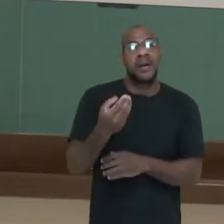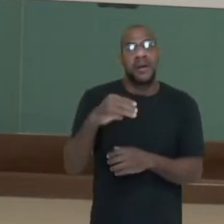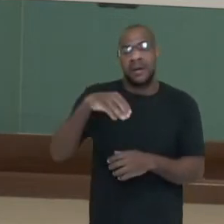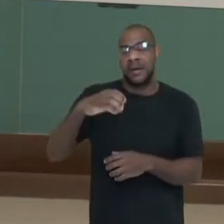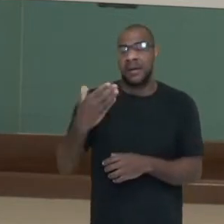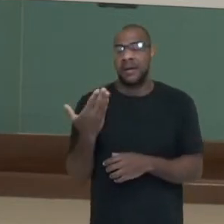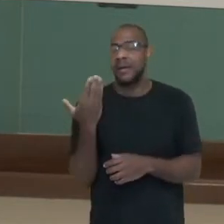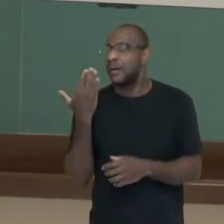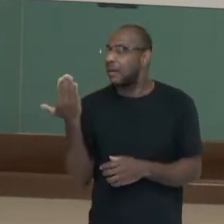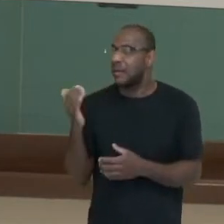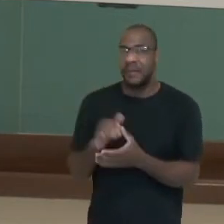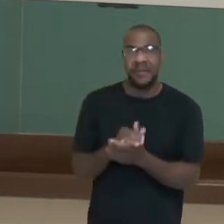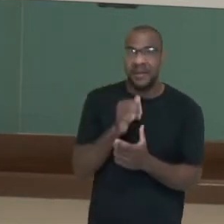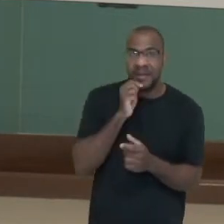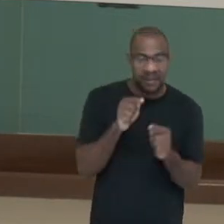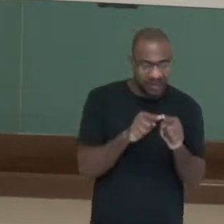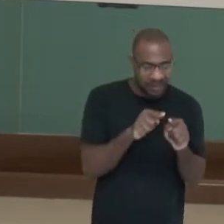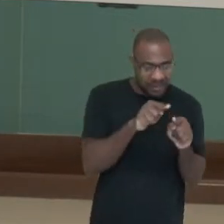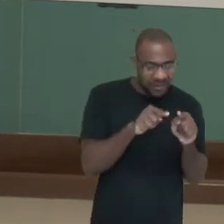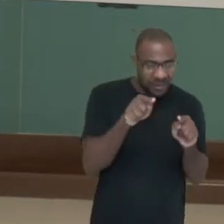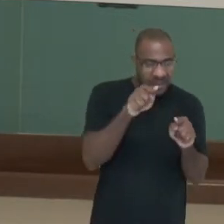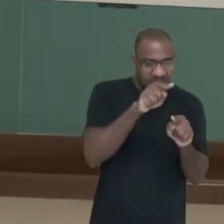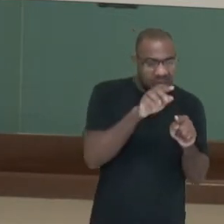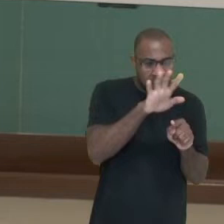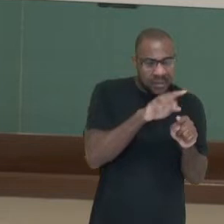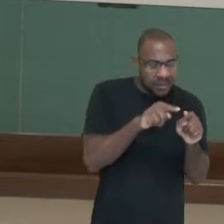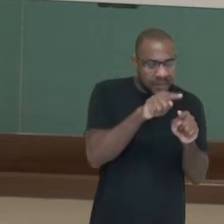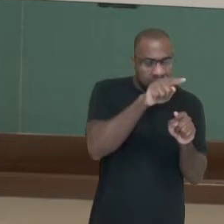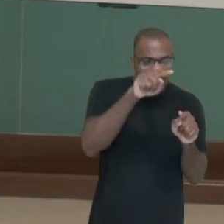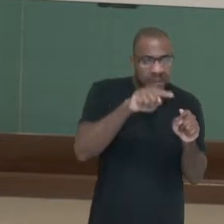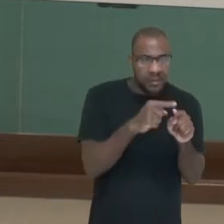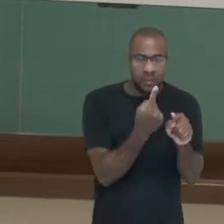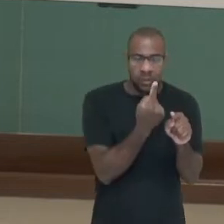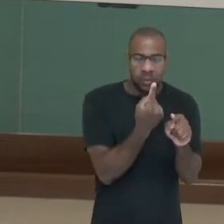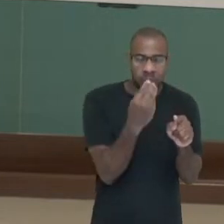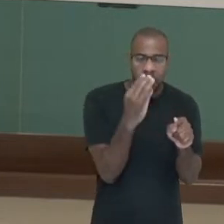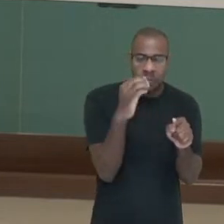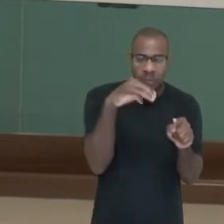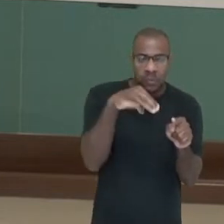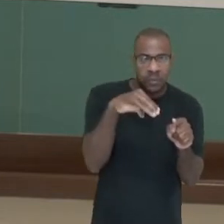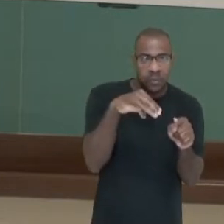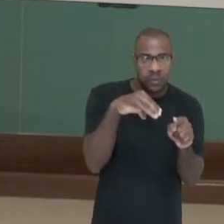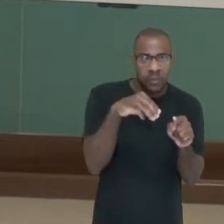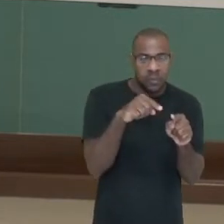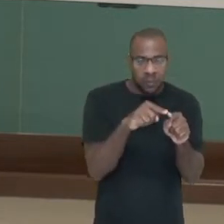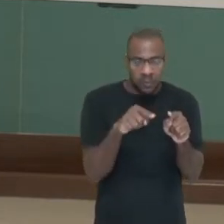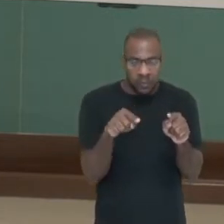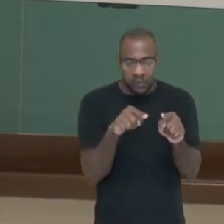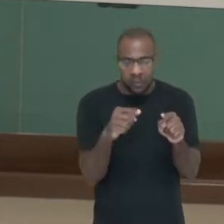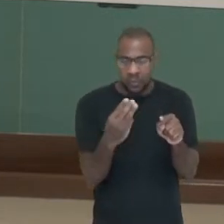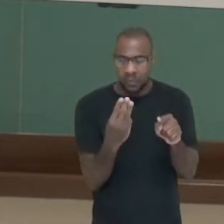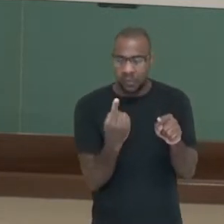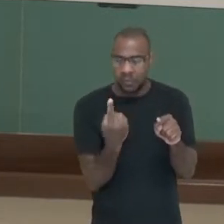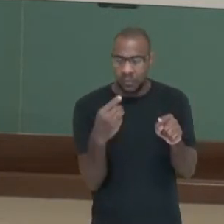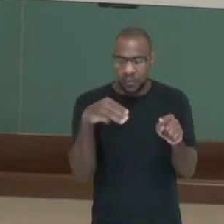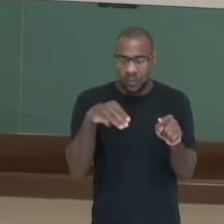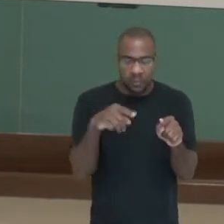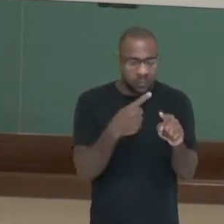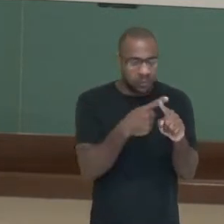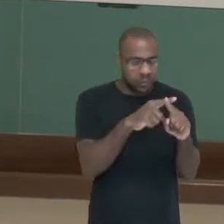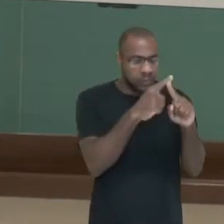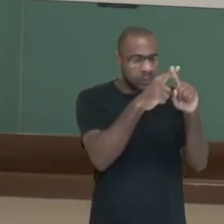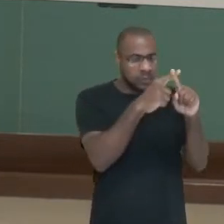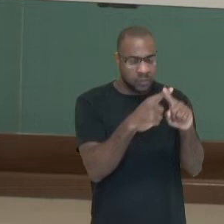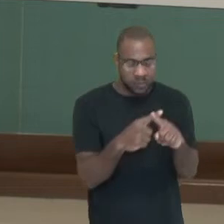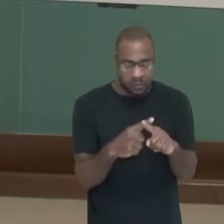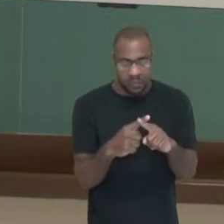quadradinho tem 1 centímetro de medida, esse lado, e esse aqui também tem 1 centímetro, a hora que eu multiplico 1